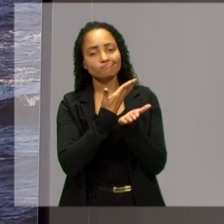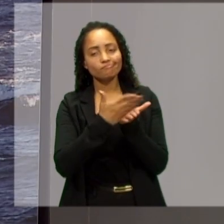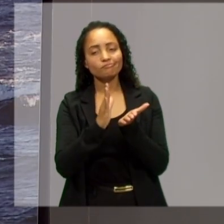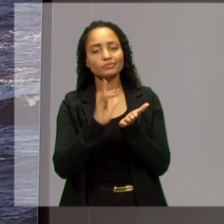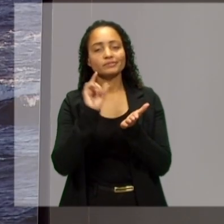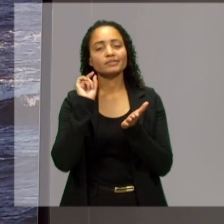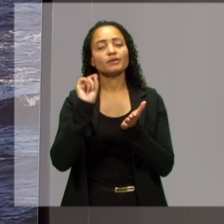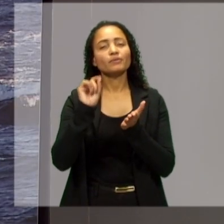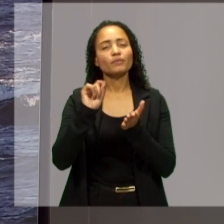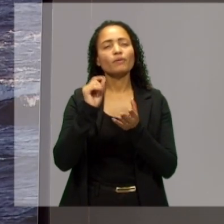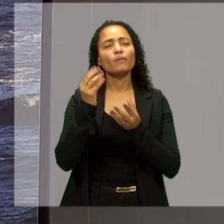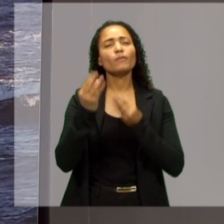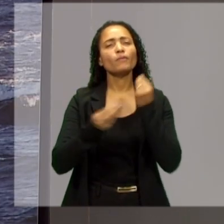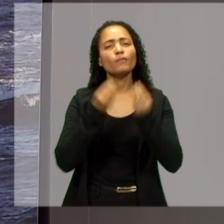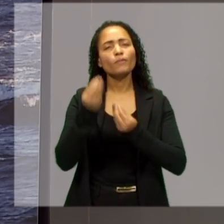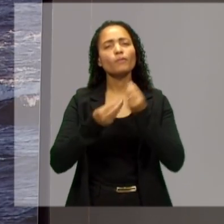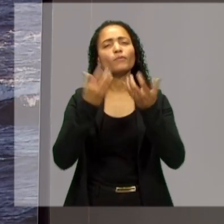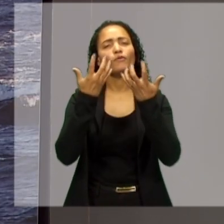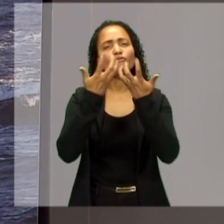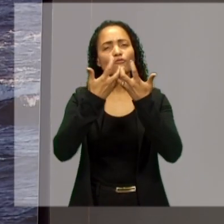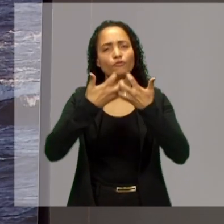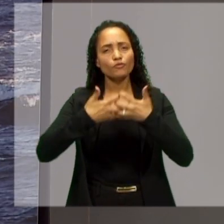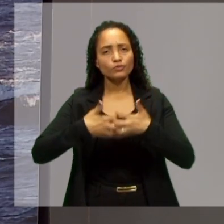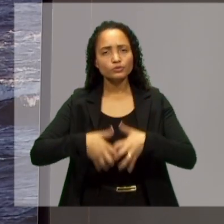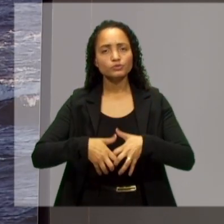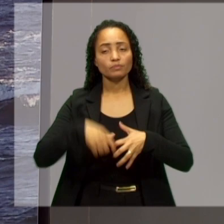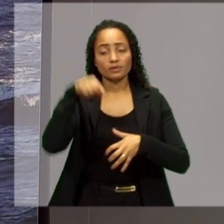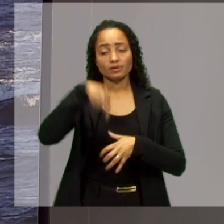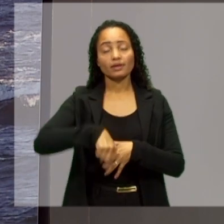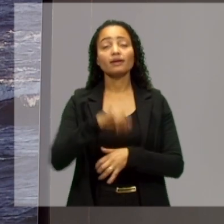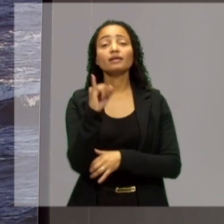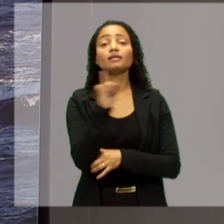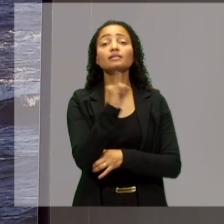bloco de como é que funciona a unidade aqui de Itajaí.